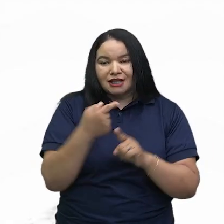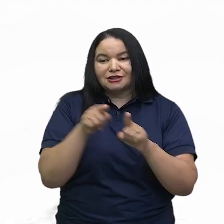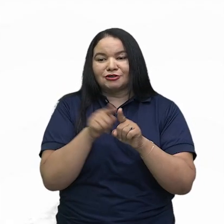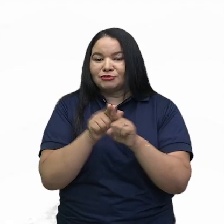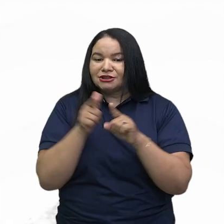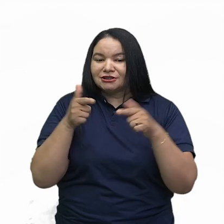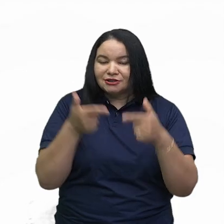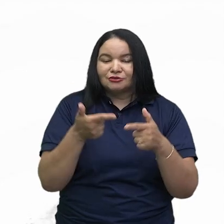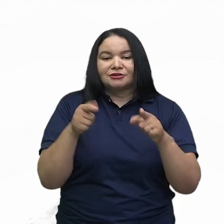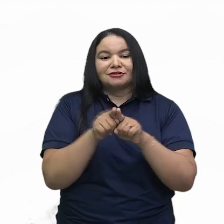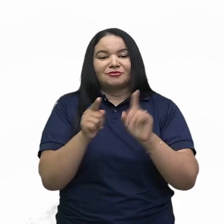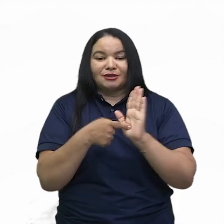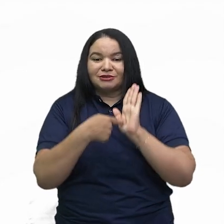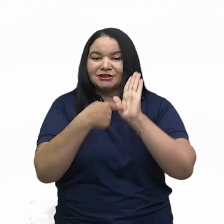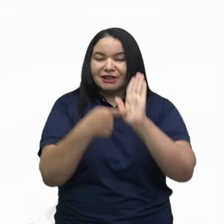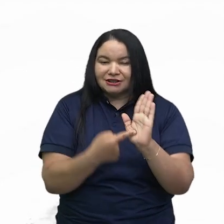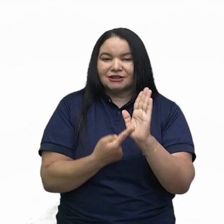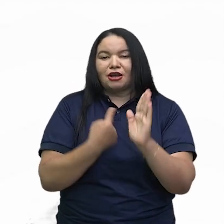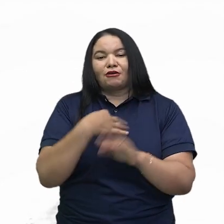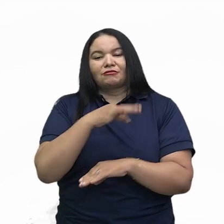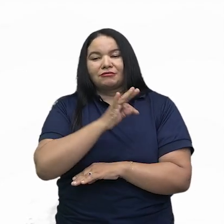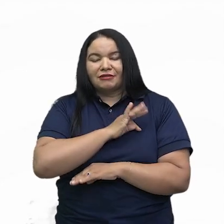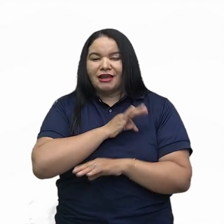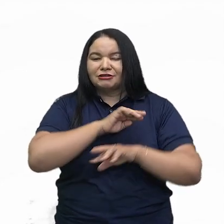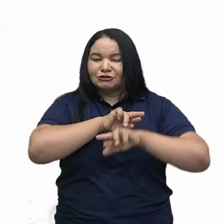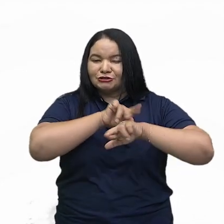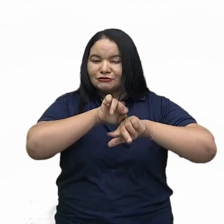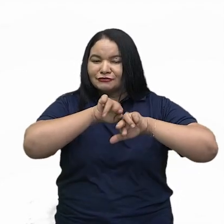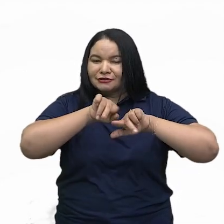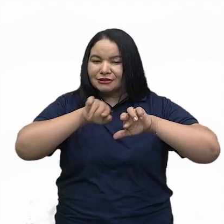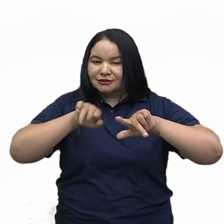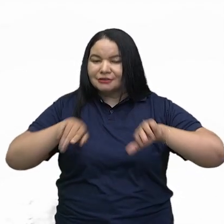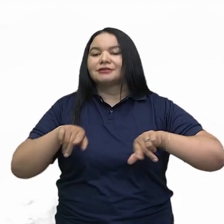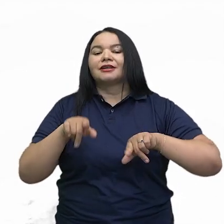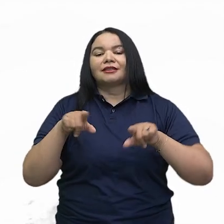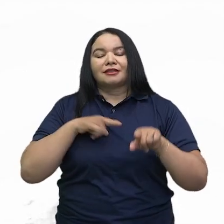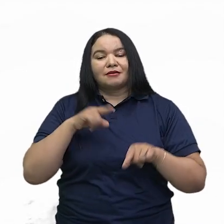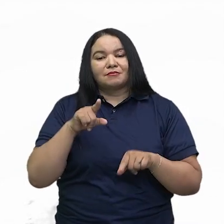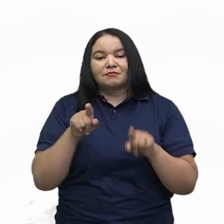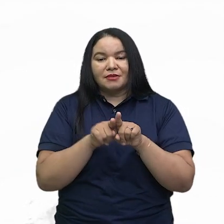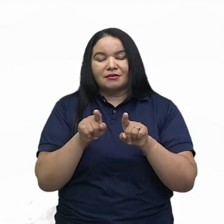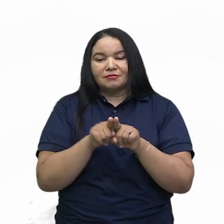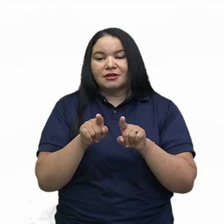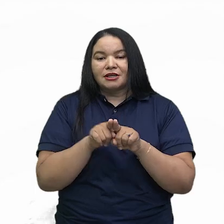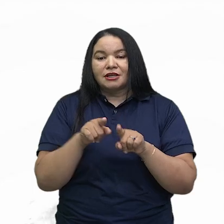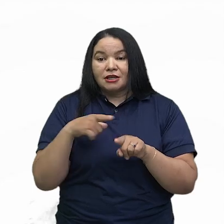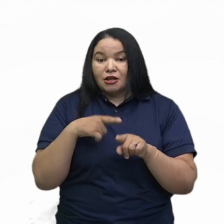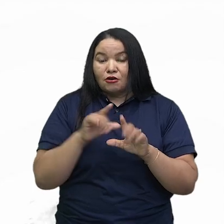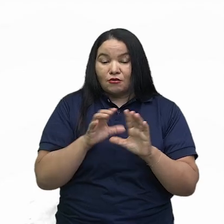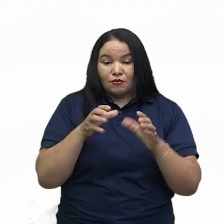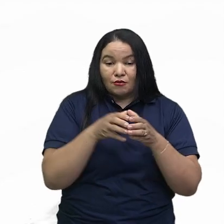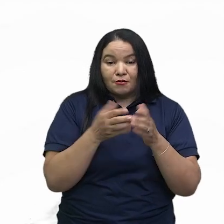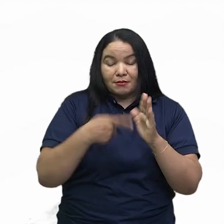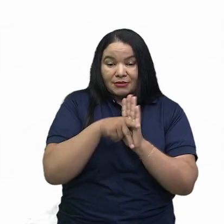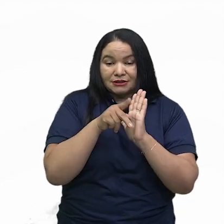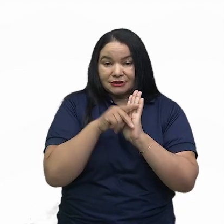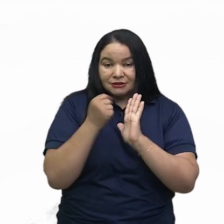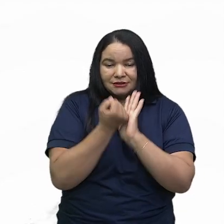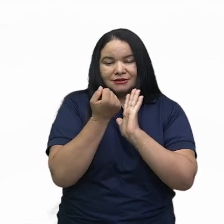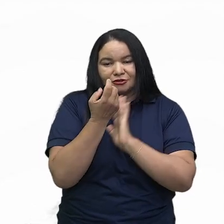suas práticas, apresentações, técnicas, porque tem todos os grupos ali como parte de um